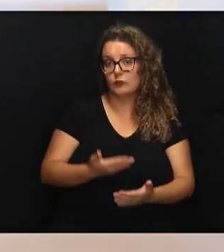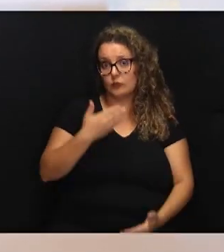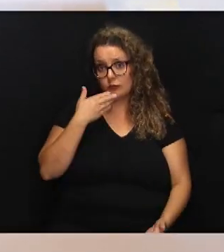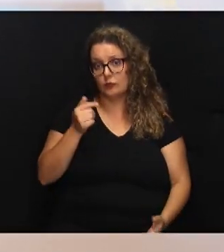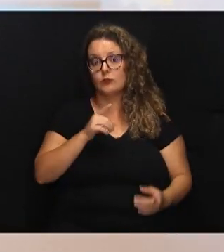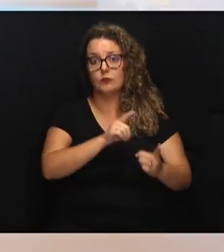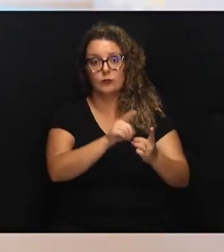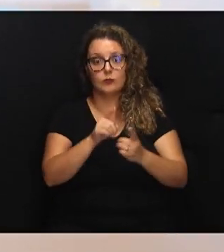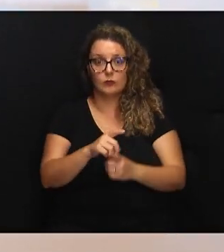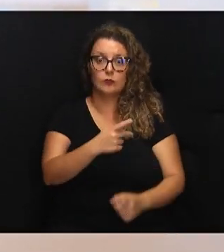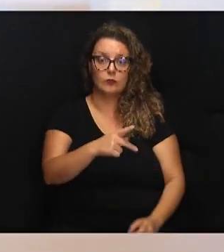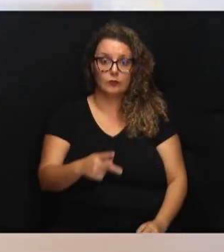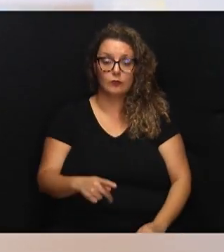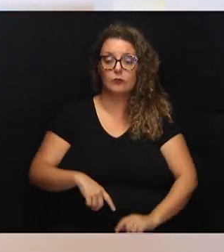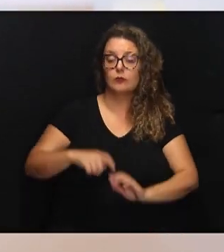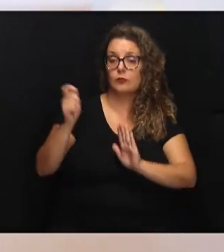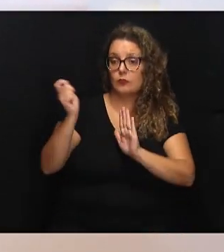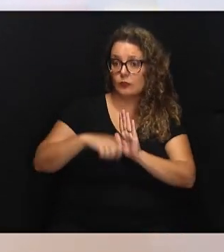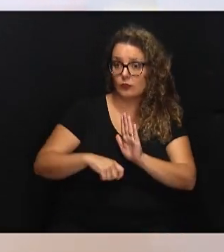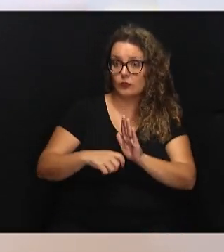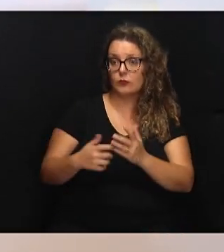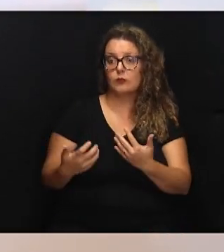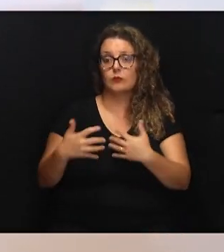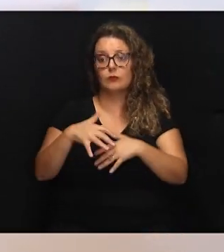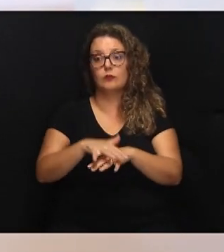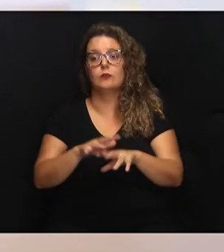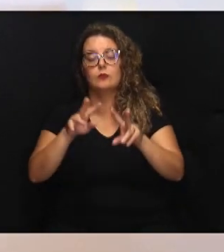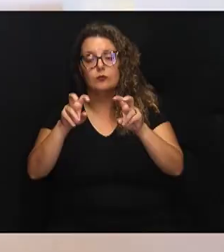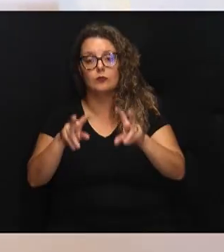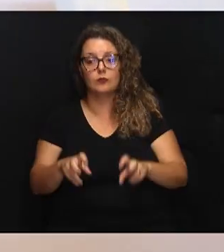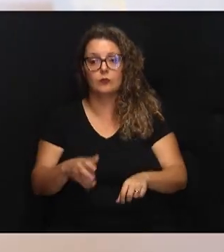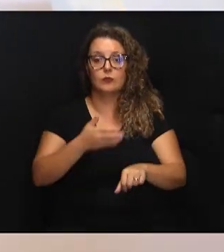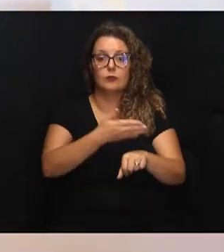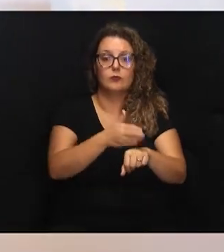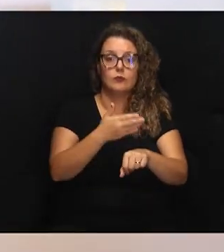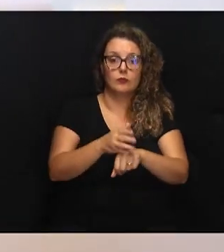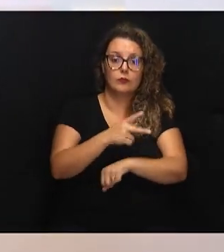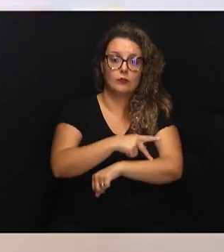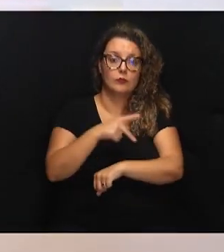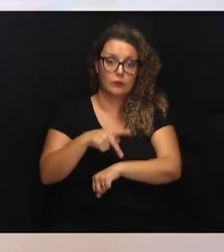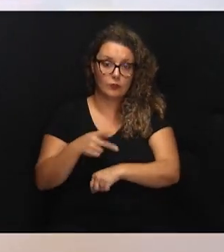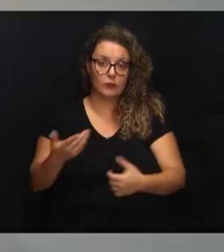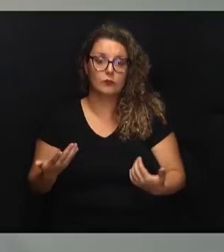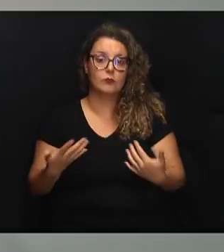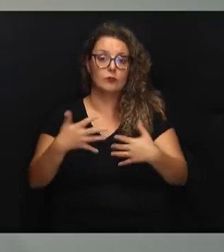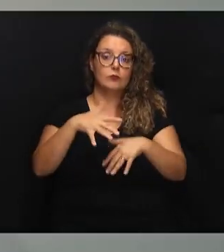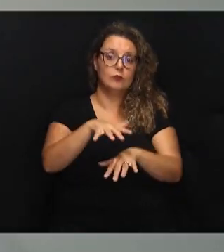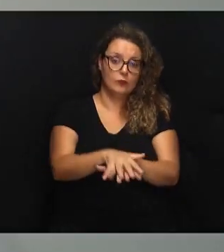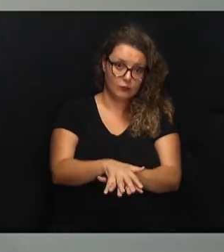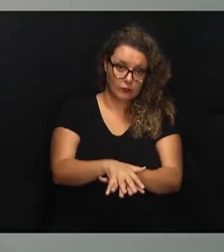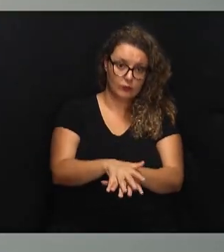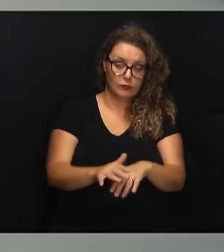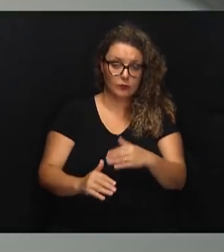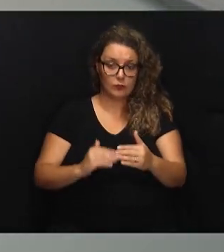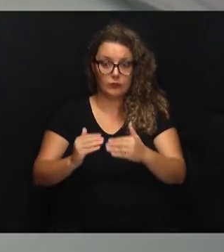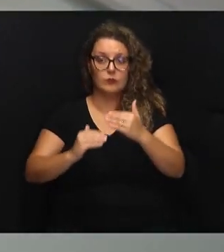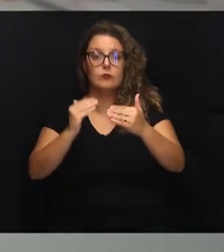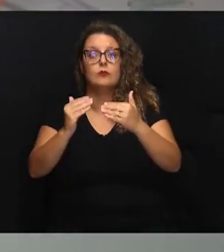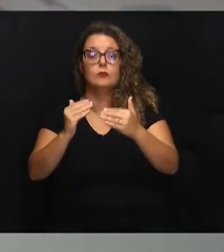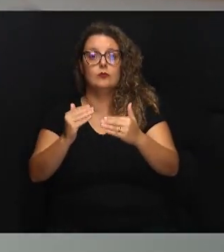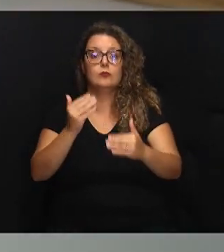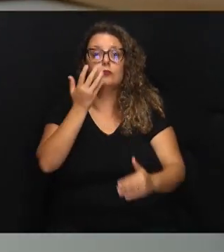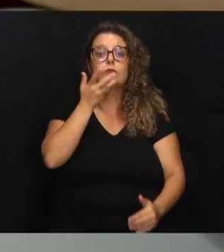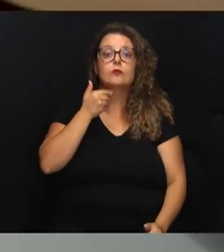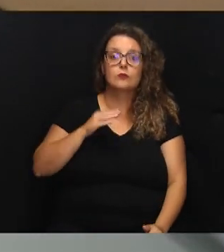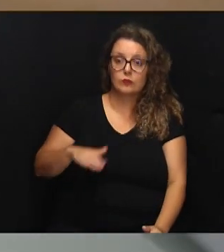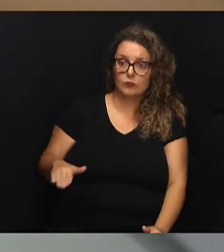A capacitação vai incluir temas como práticas pedagógicas inclusivas, desenvolvimento infantil